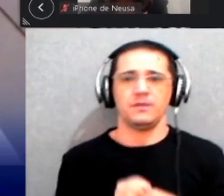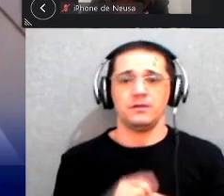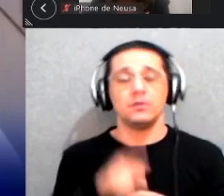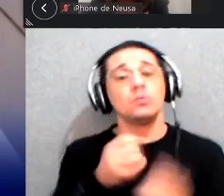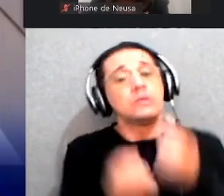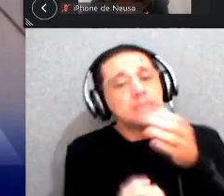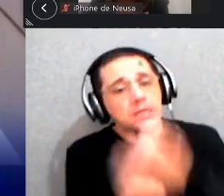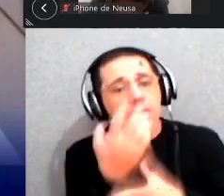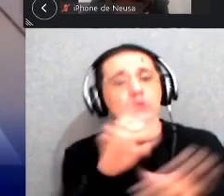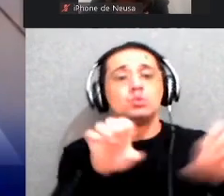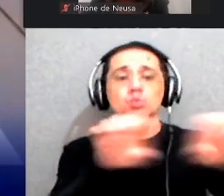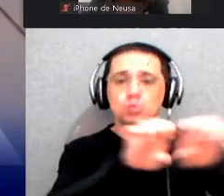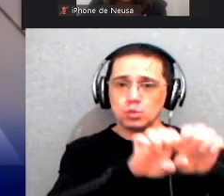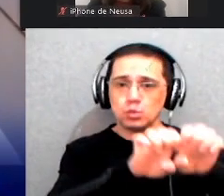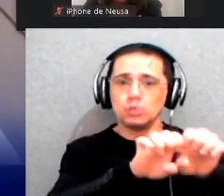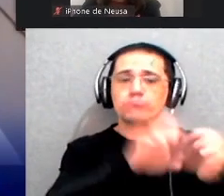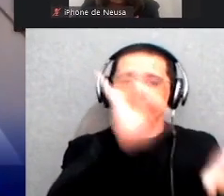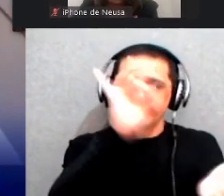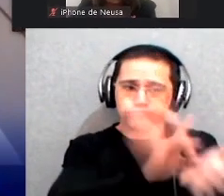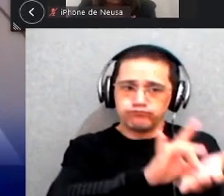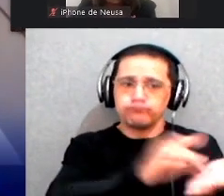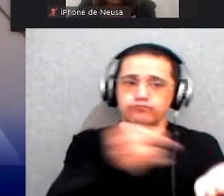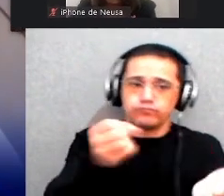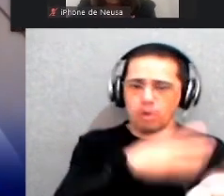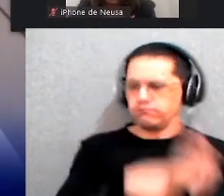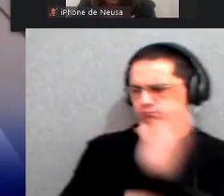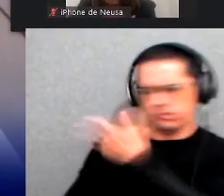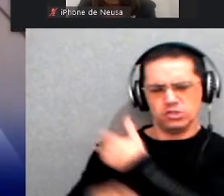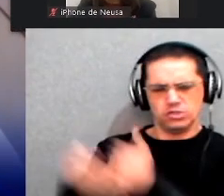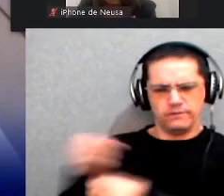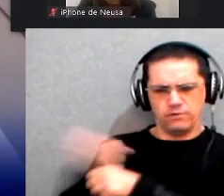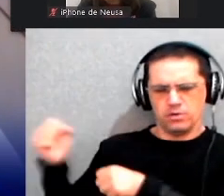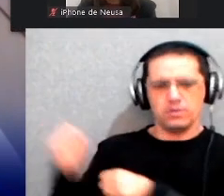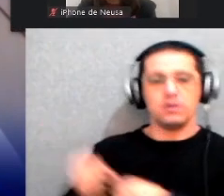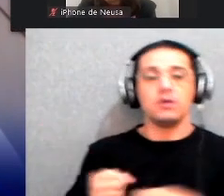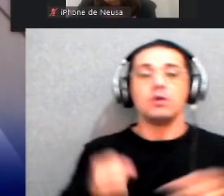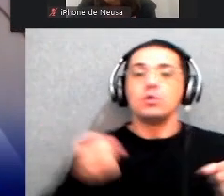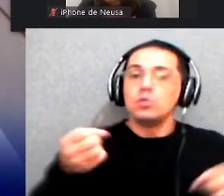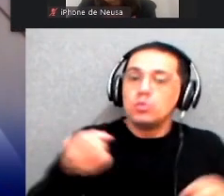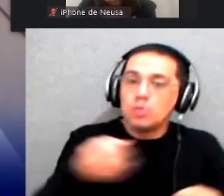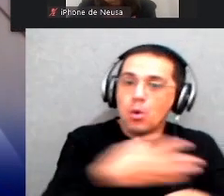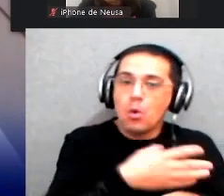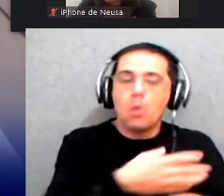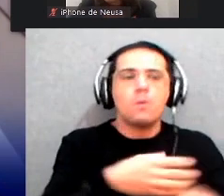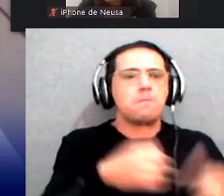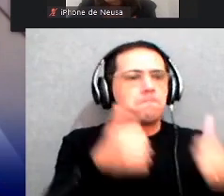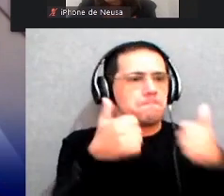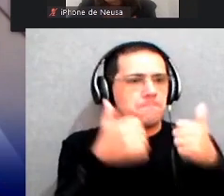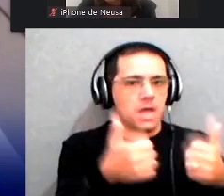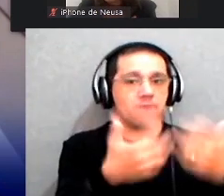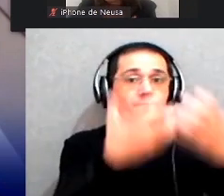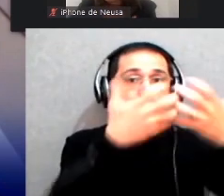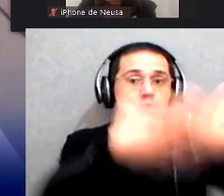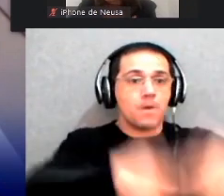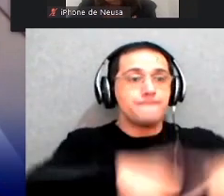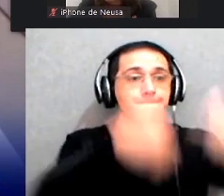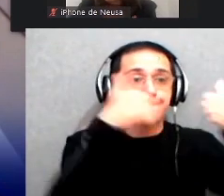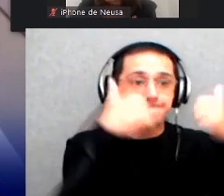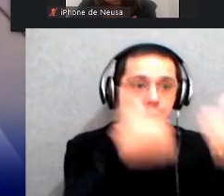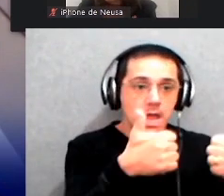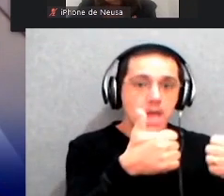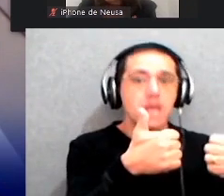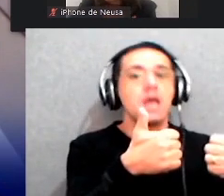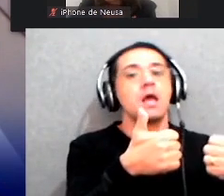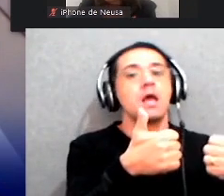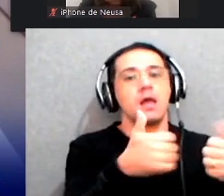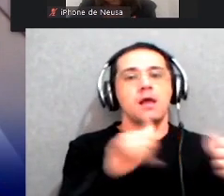estrutura processual nova para fazer novo e não fazer o velho com uma roupagem do novo, porque aí não vai funcionar. Outra coisa,